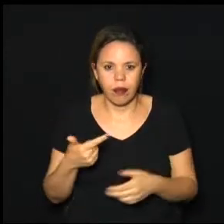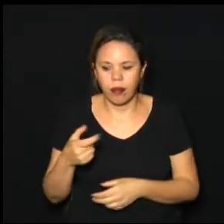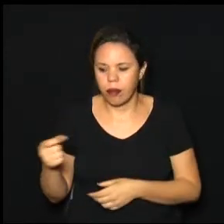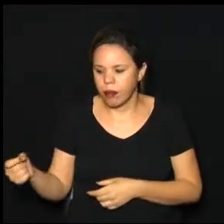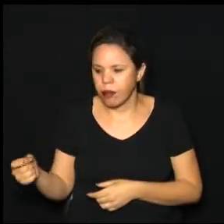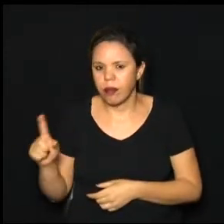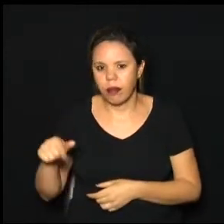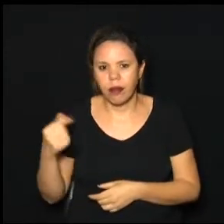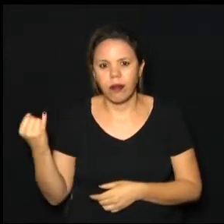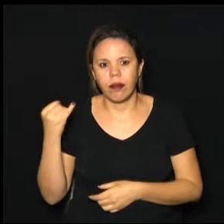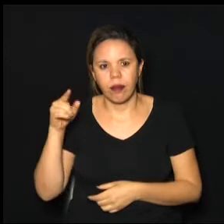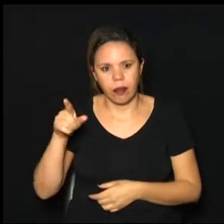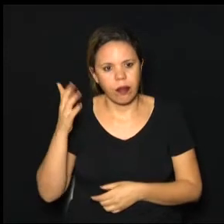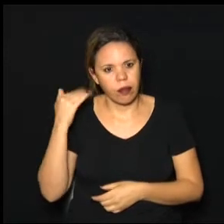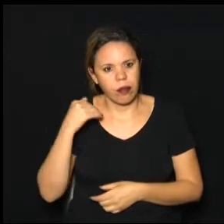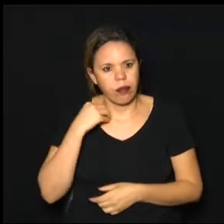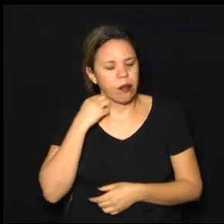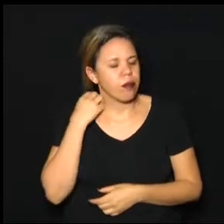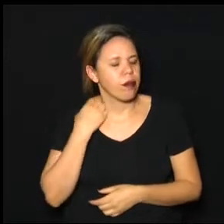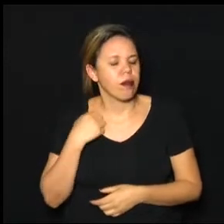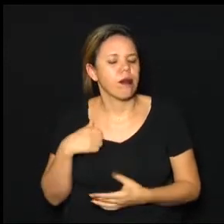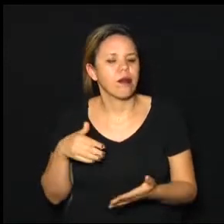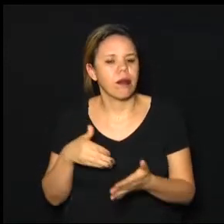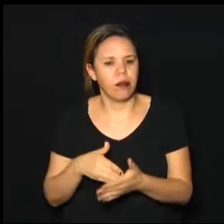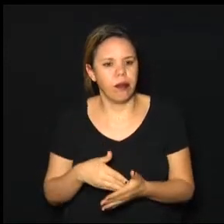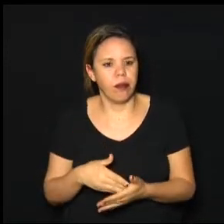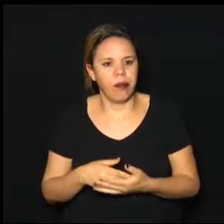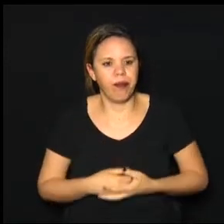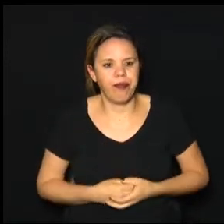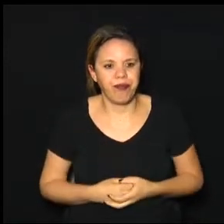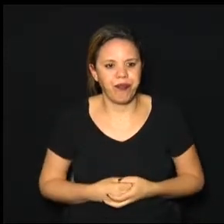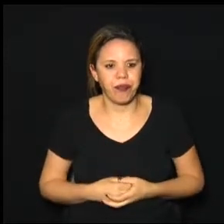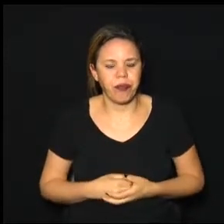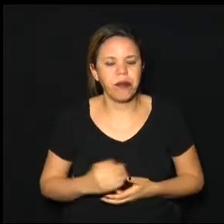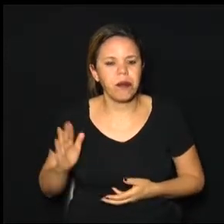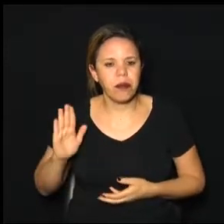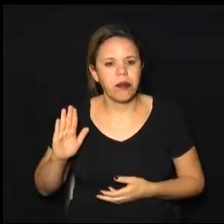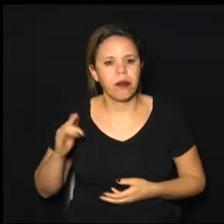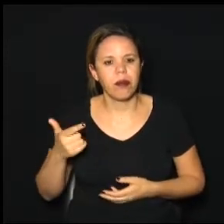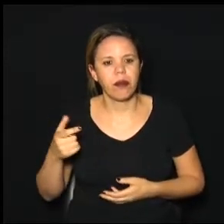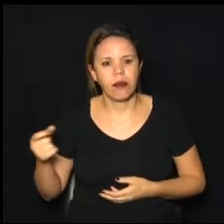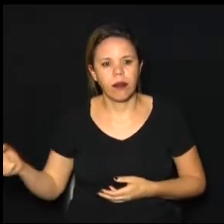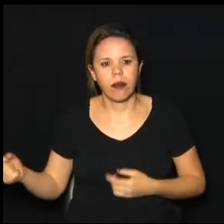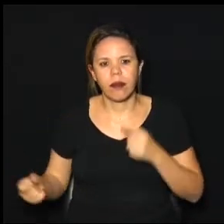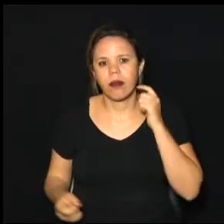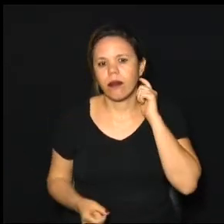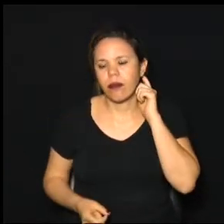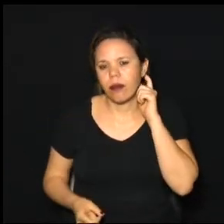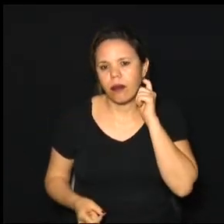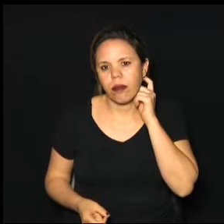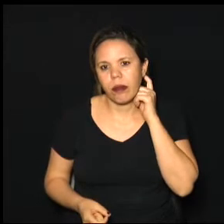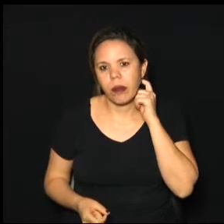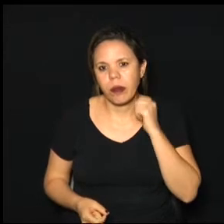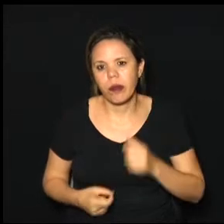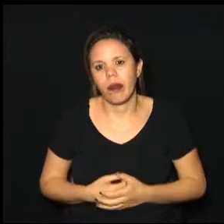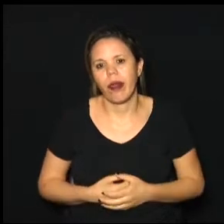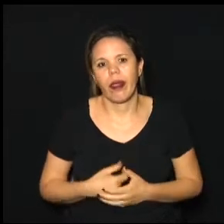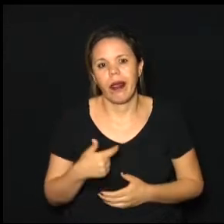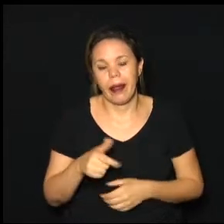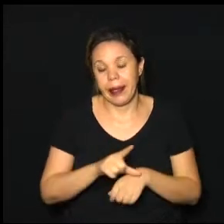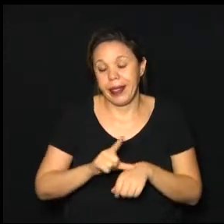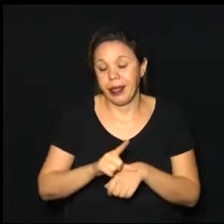2020, mas é importante que se saiba. O limite das eleições de 2020 serão, segundo a